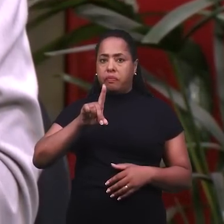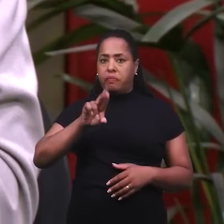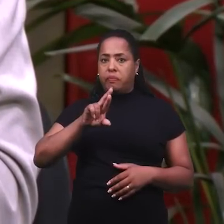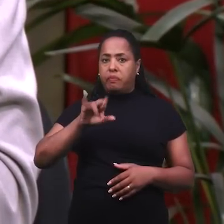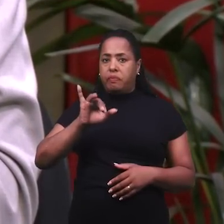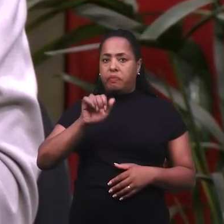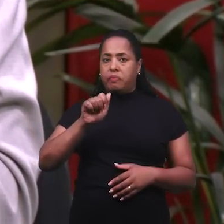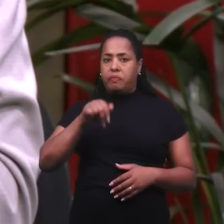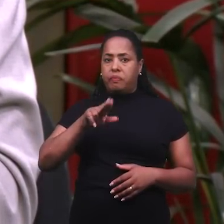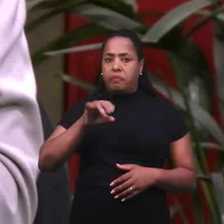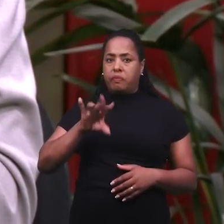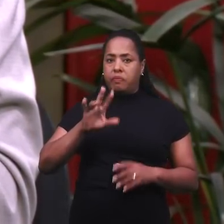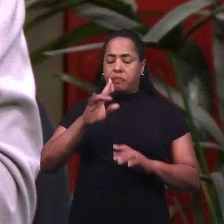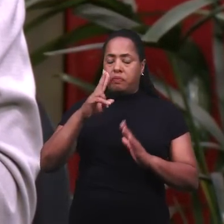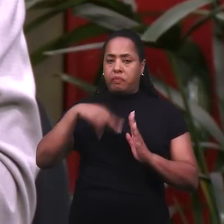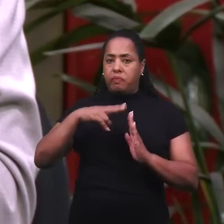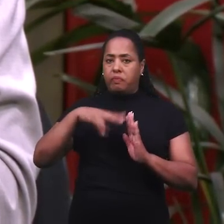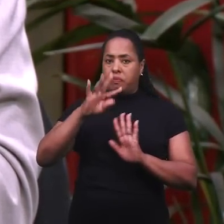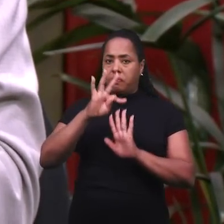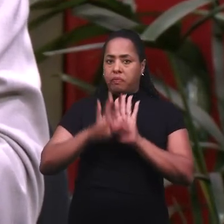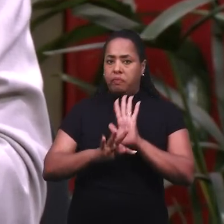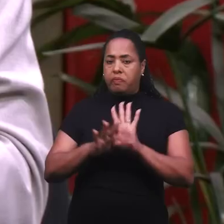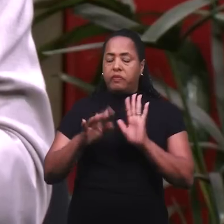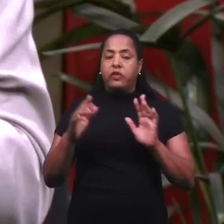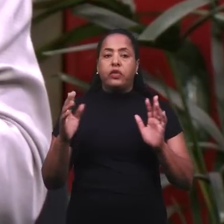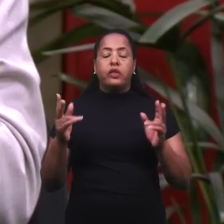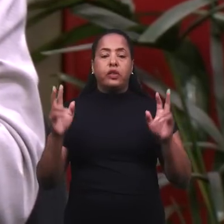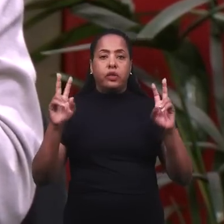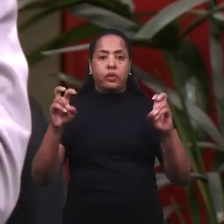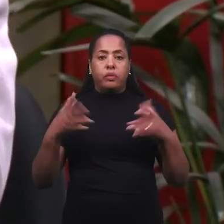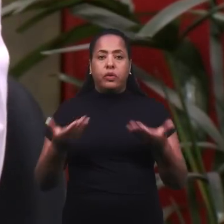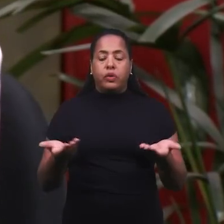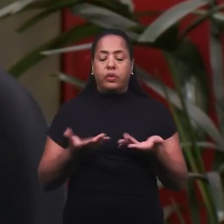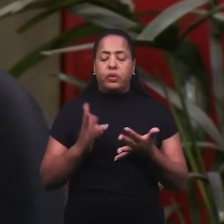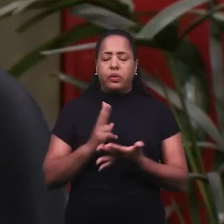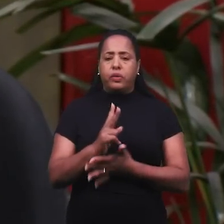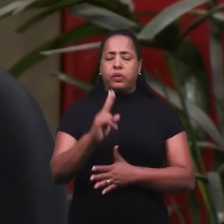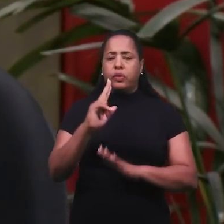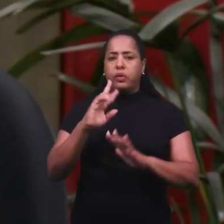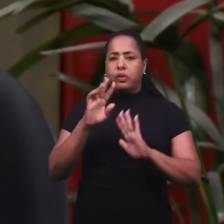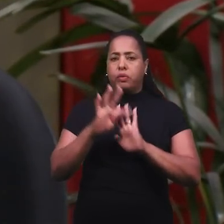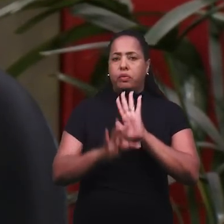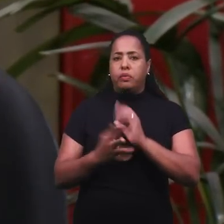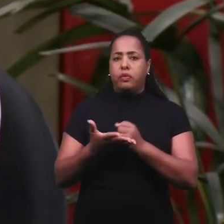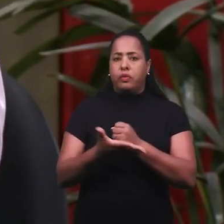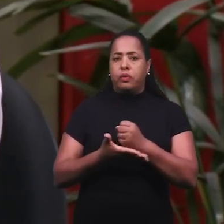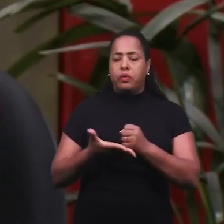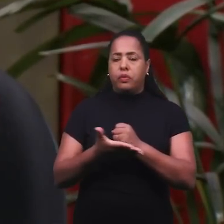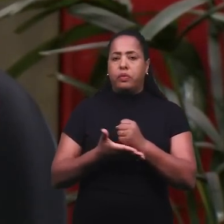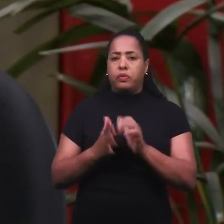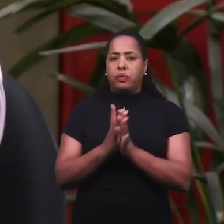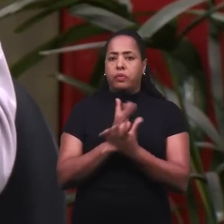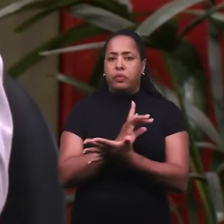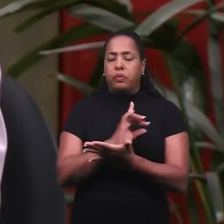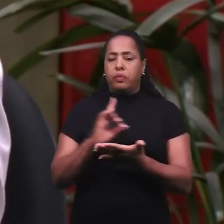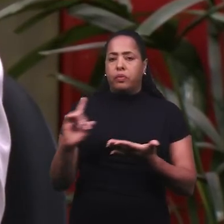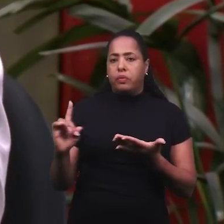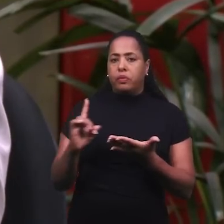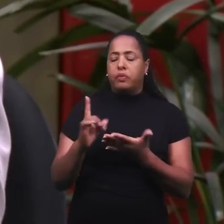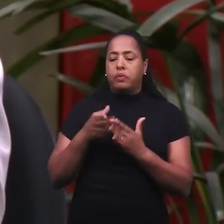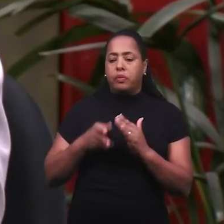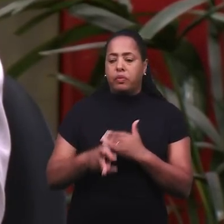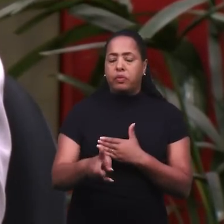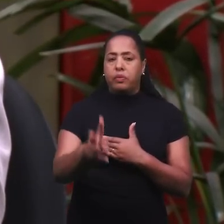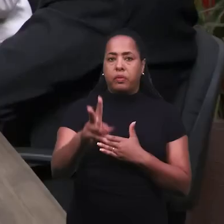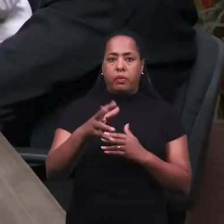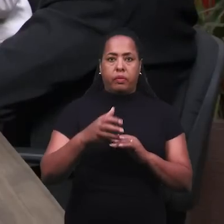abordagem sobre o programa de hoje. A gente sempre traz um texto bíblico para que a gente comece a se debruçar sobre ele e seguir